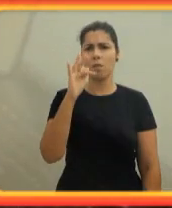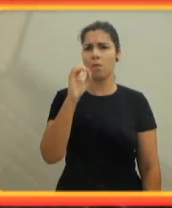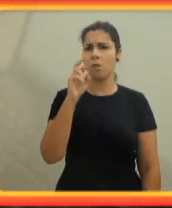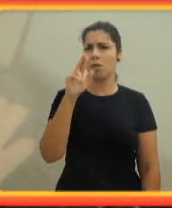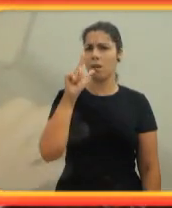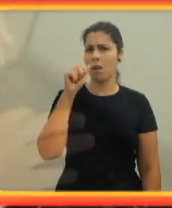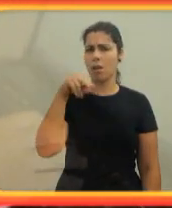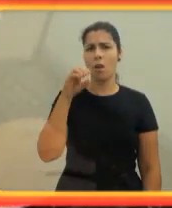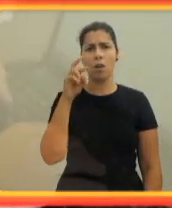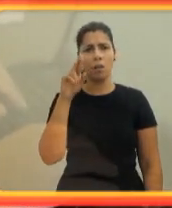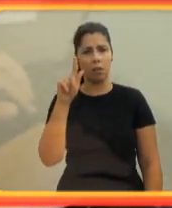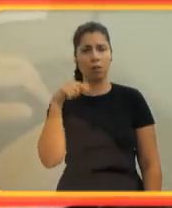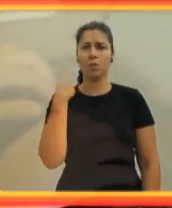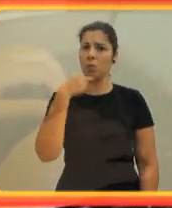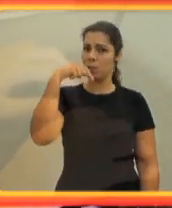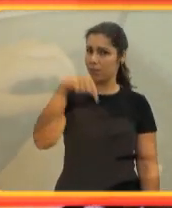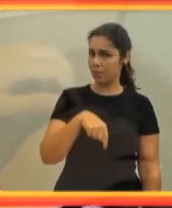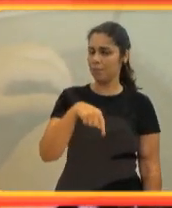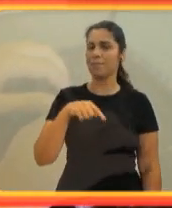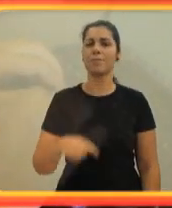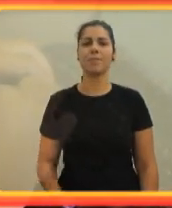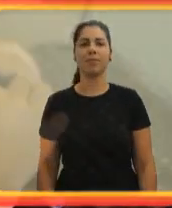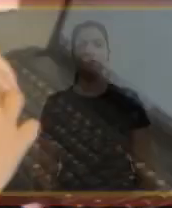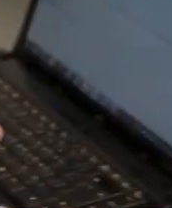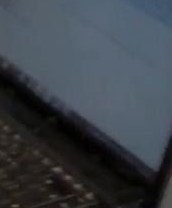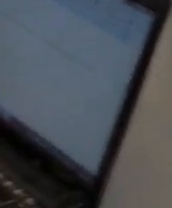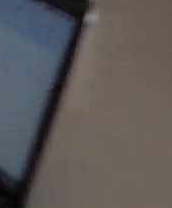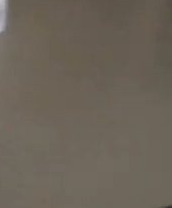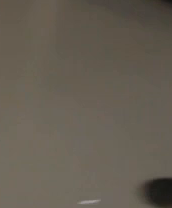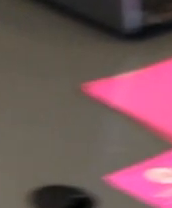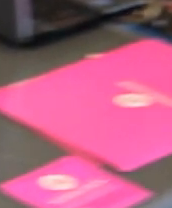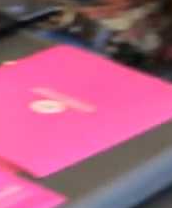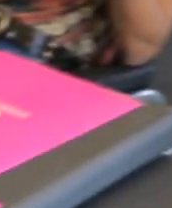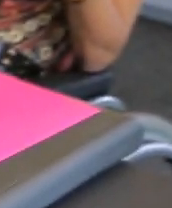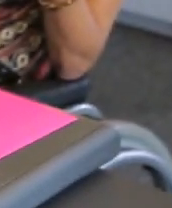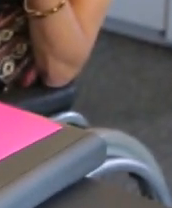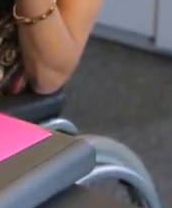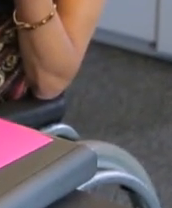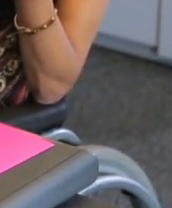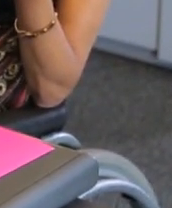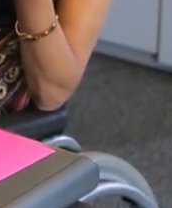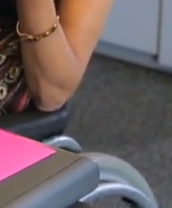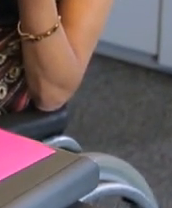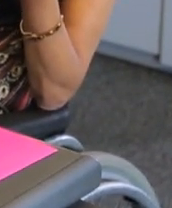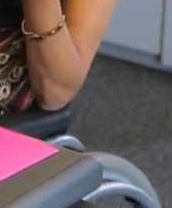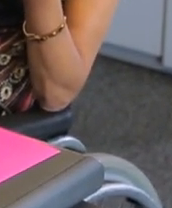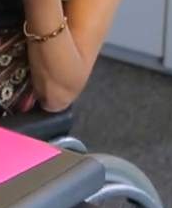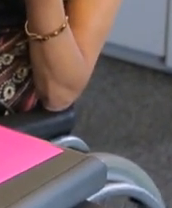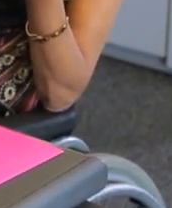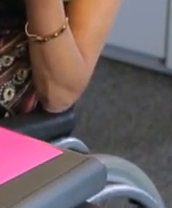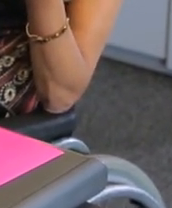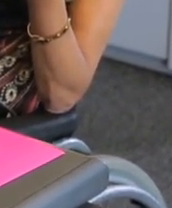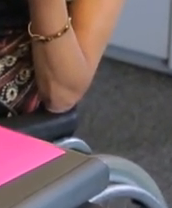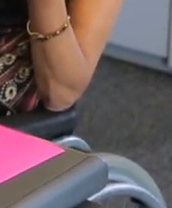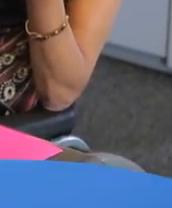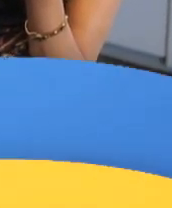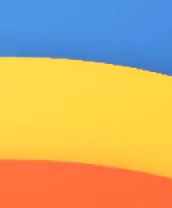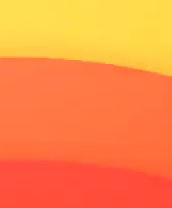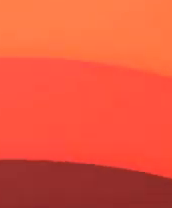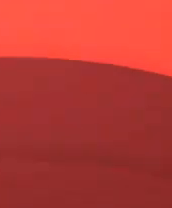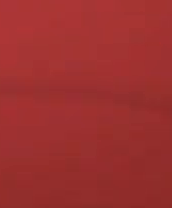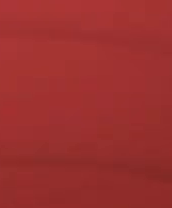www.fundacionalejandraforlan.org. E, bueno, aqui estamos. Alejandra e duas mulheres sentadas a uma mesa. Alejandra e uma delas à frente de